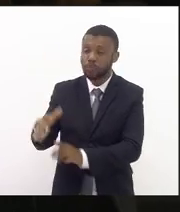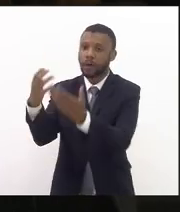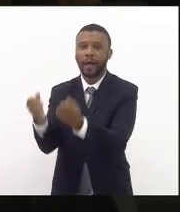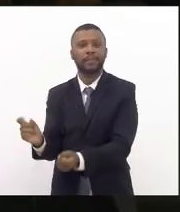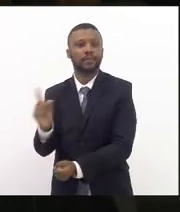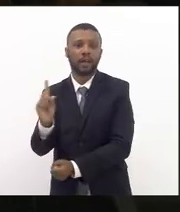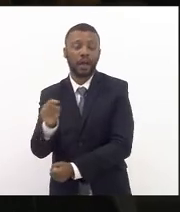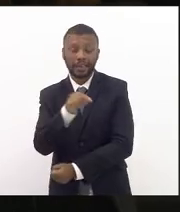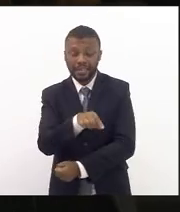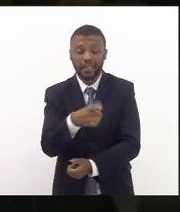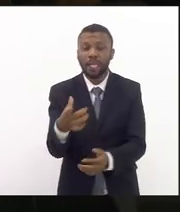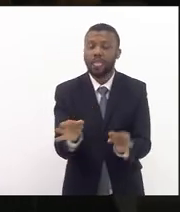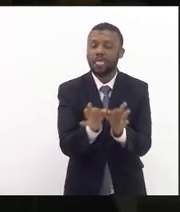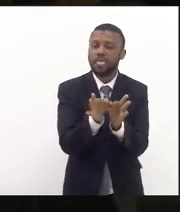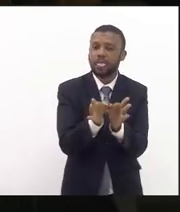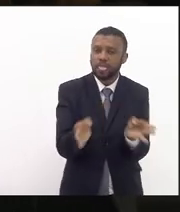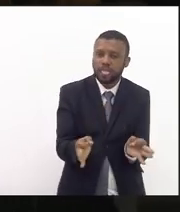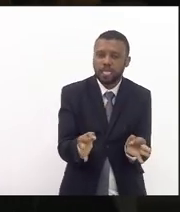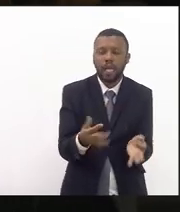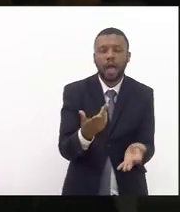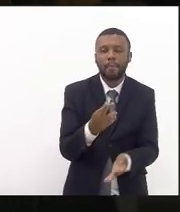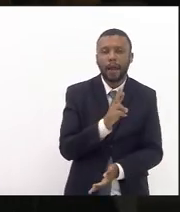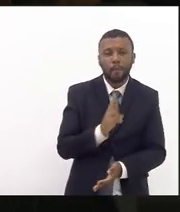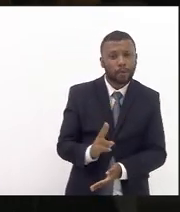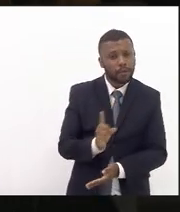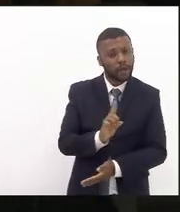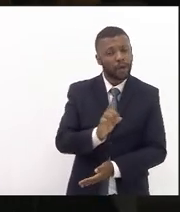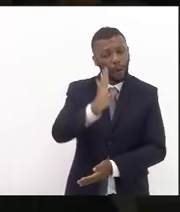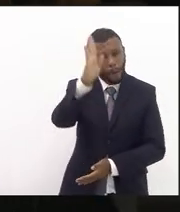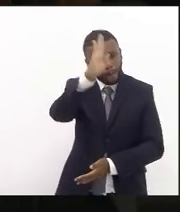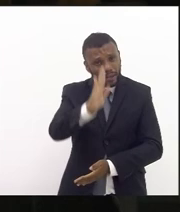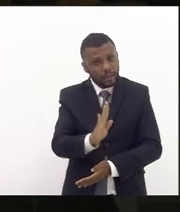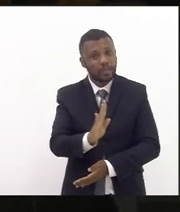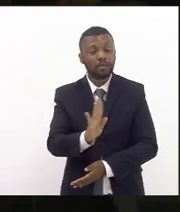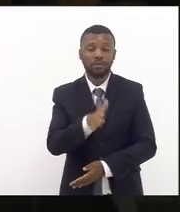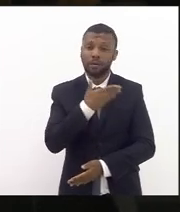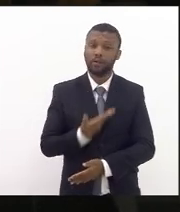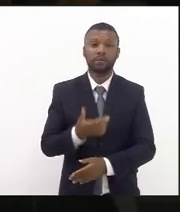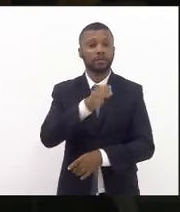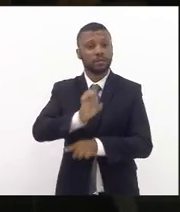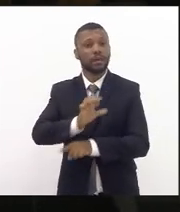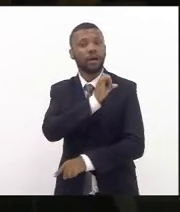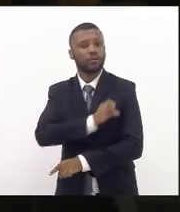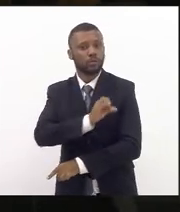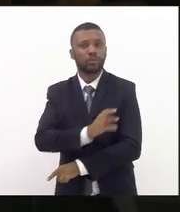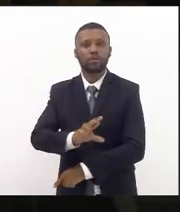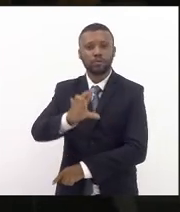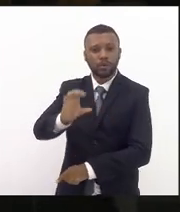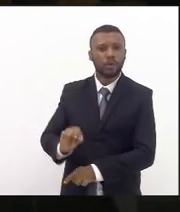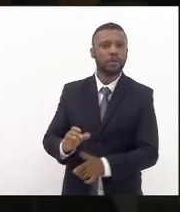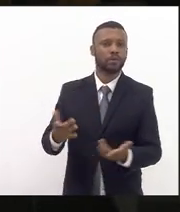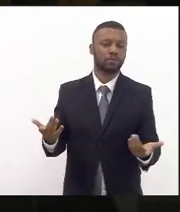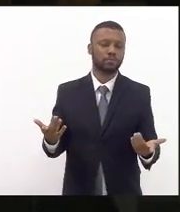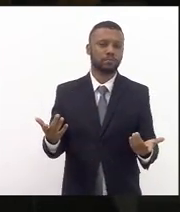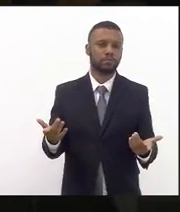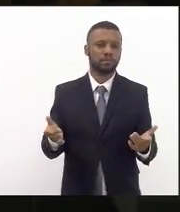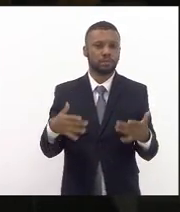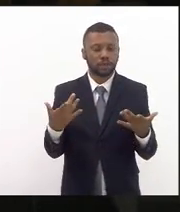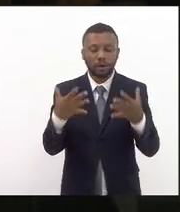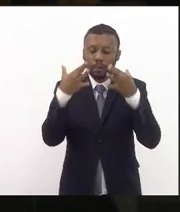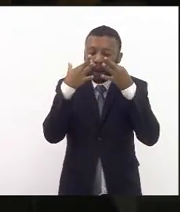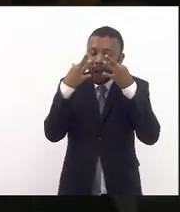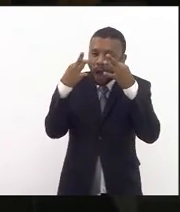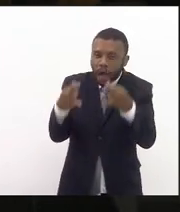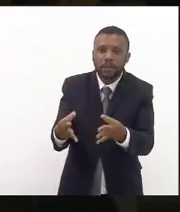uma republiqueta. Isso aqui é o Brasil. Isso aqui é o estado do Rio de Janeiro. Então chama